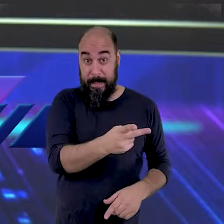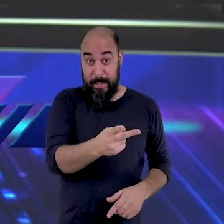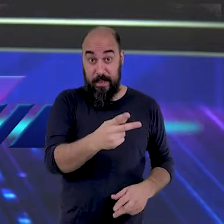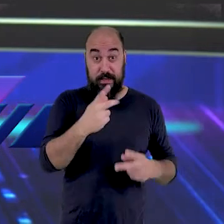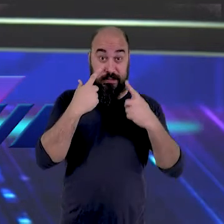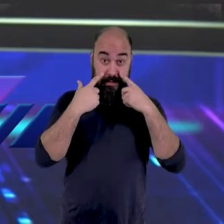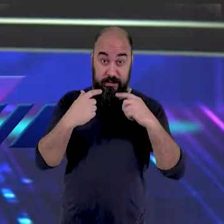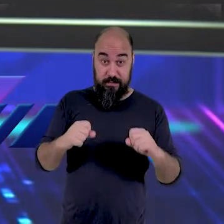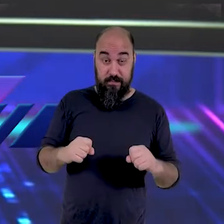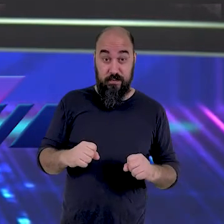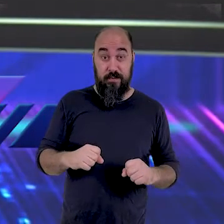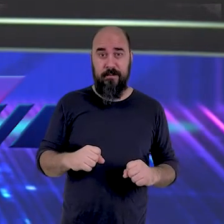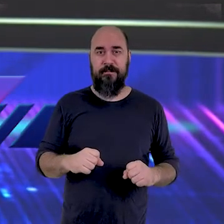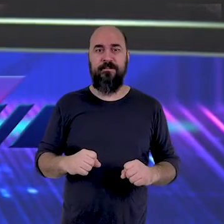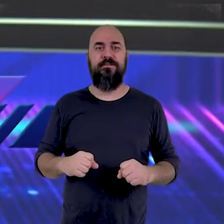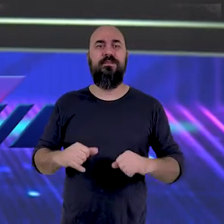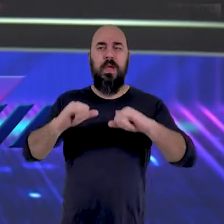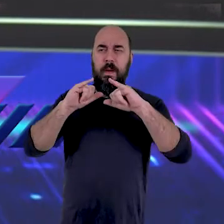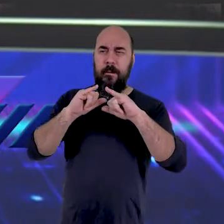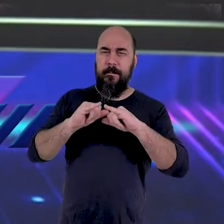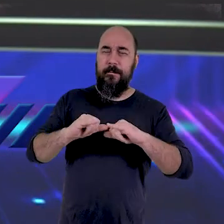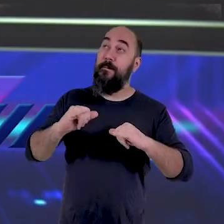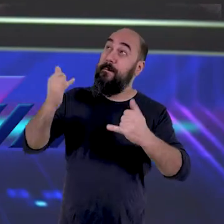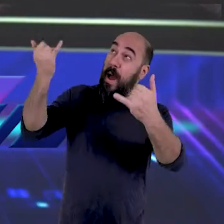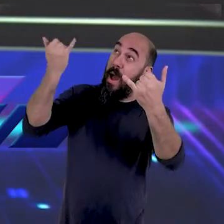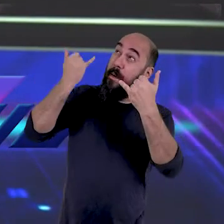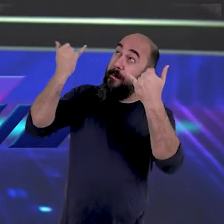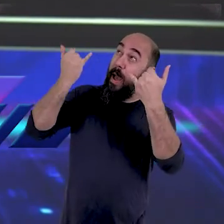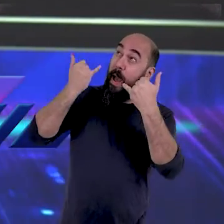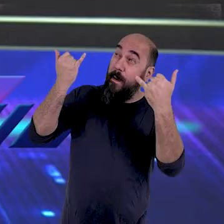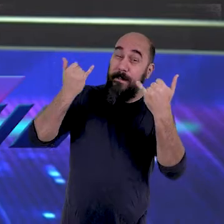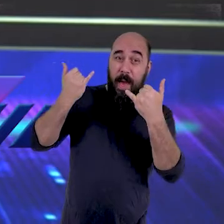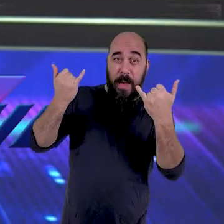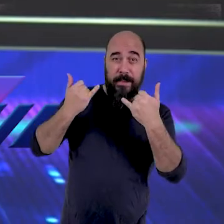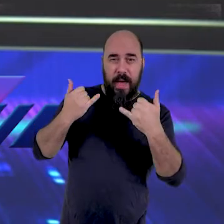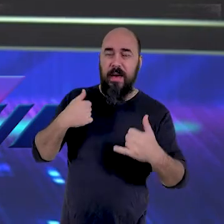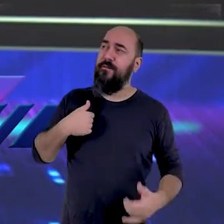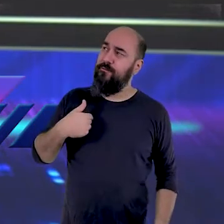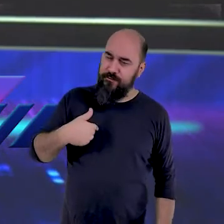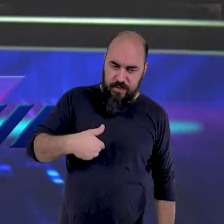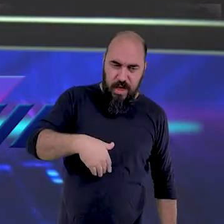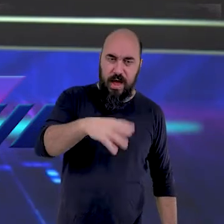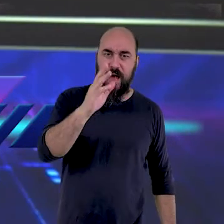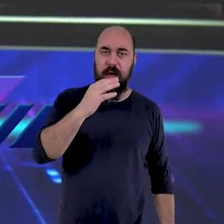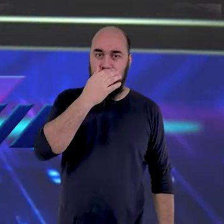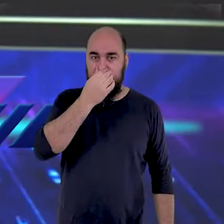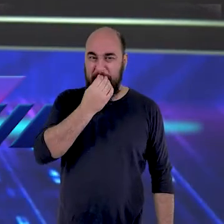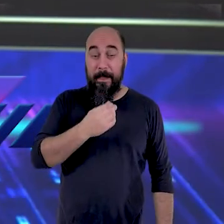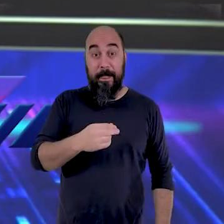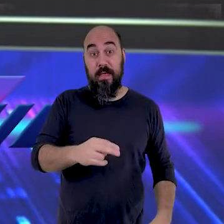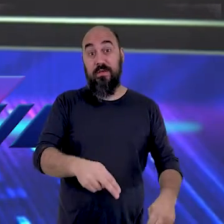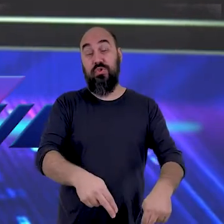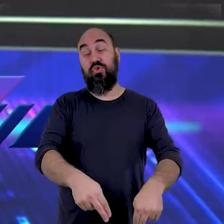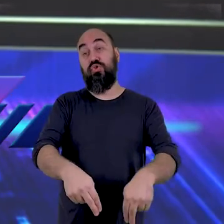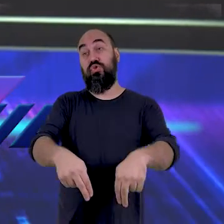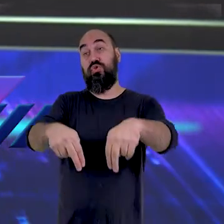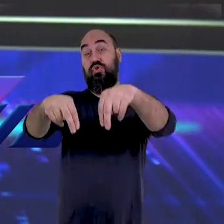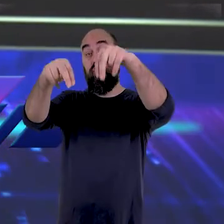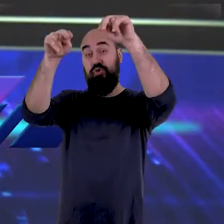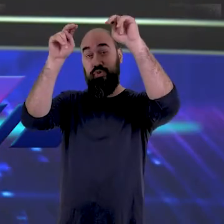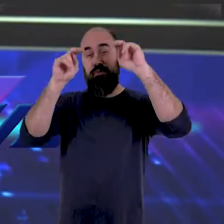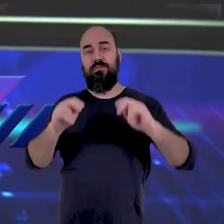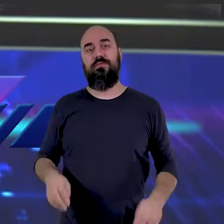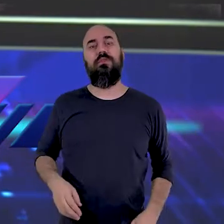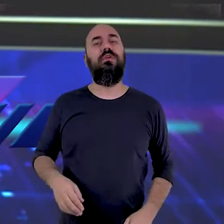duas testemunhas ouviram grande voz vinda do céu, dizendo-lhes: subi para aqui. E subiram ao céu numa